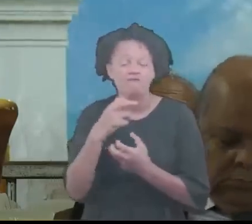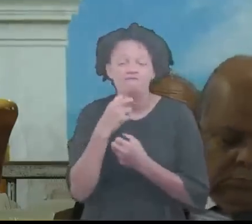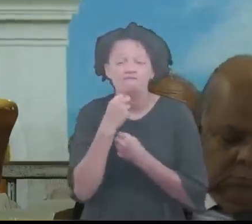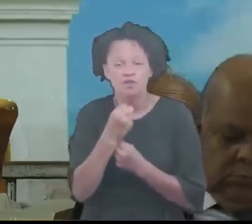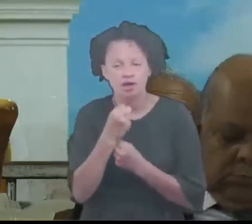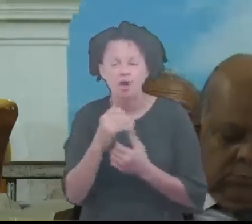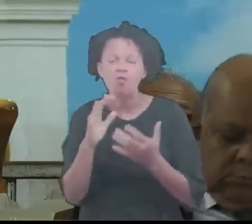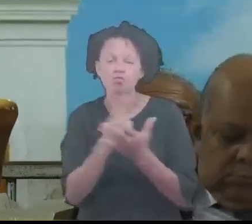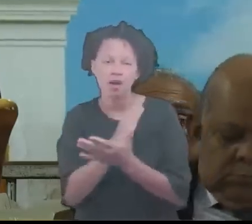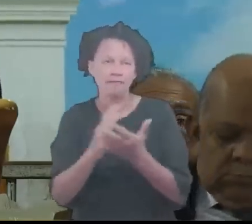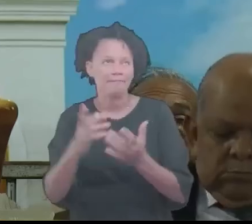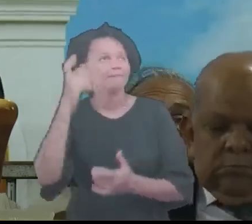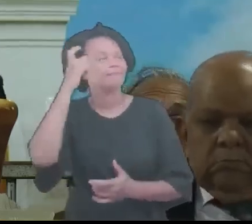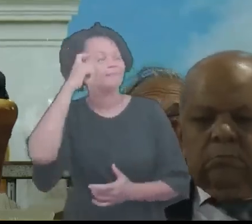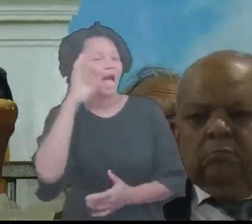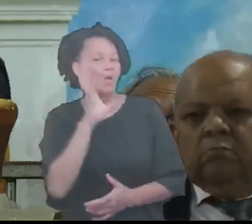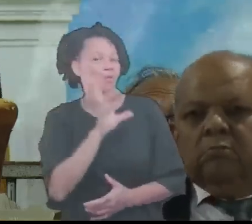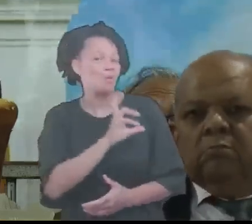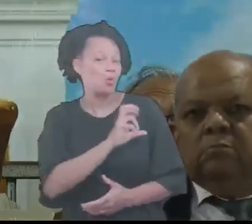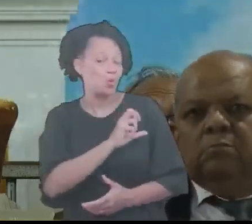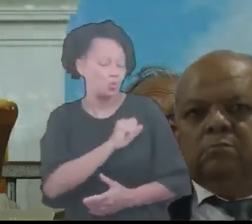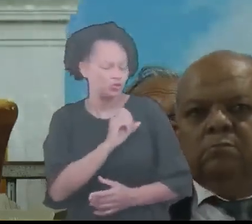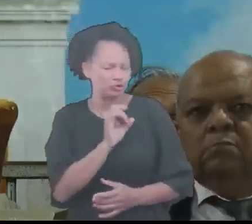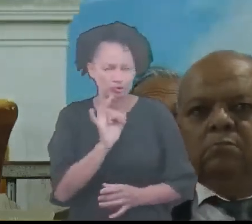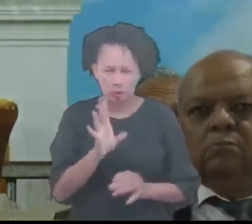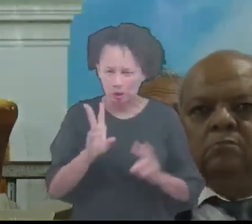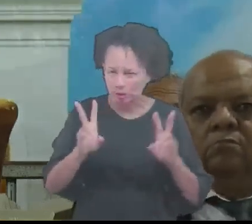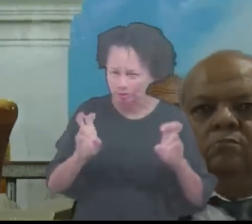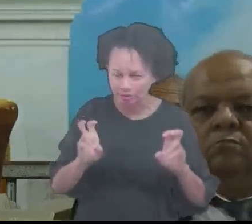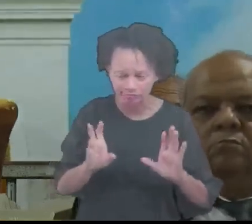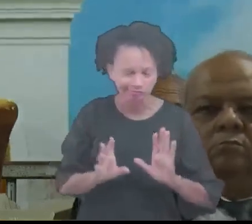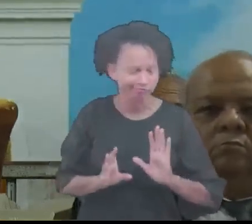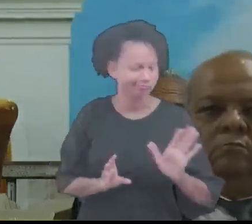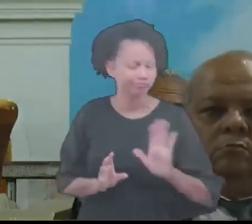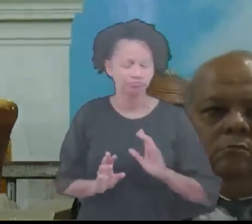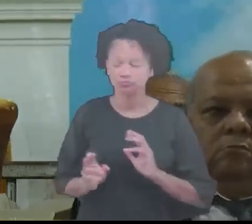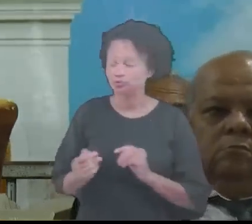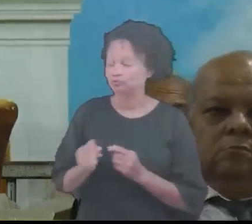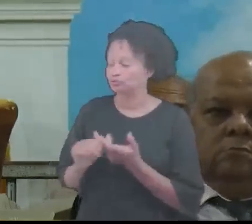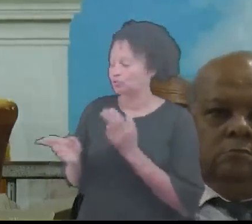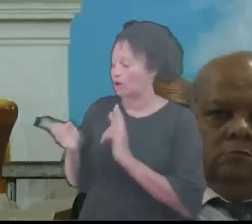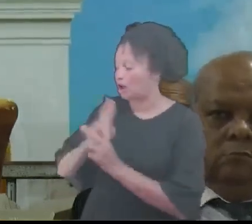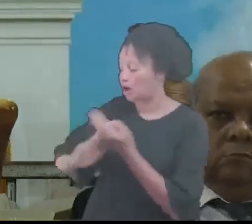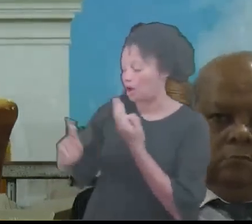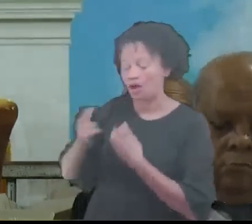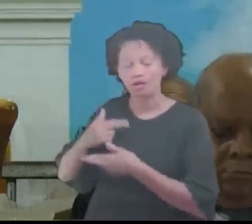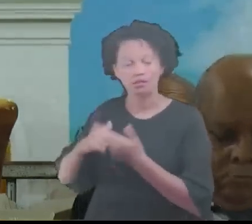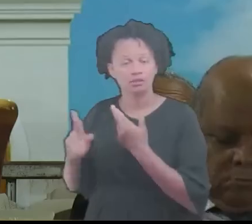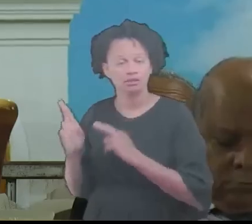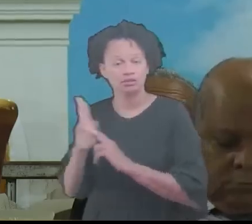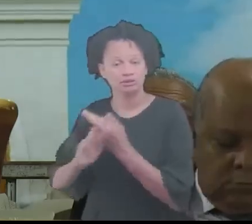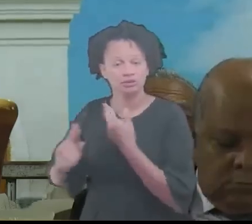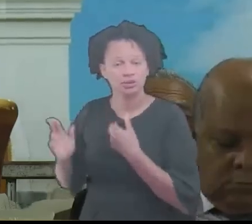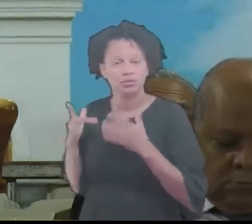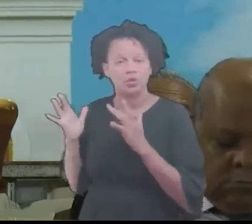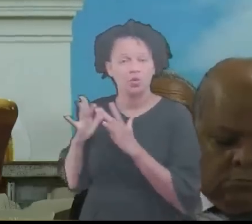Alguém acha que é um livro de amor apenas, de um relacionamento entre Salomão e a